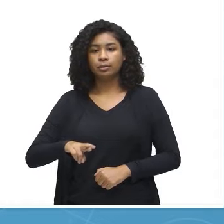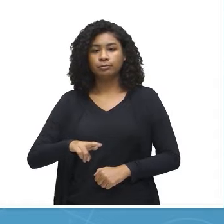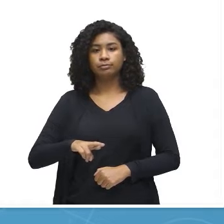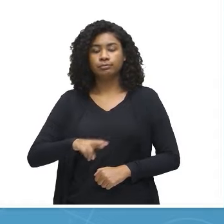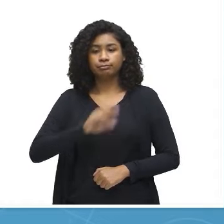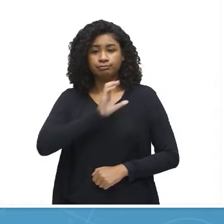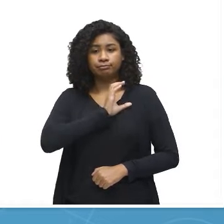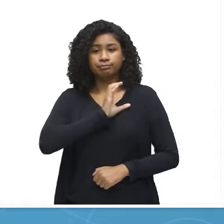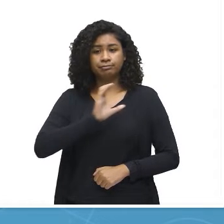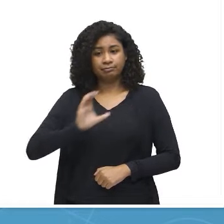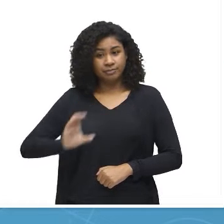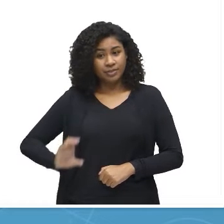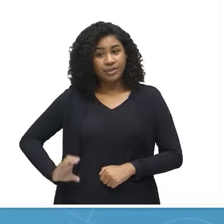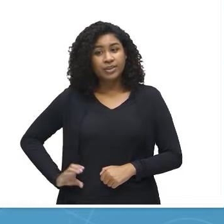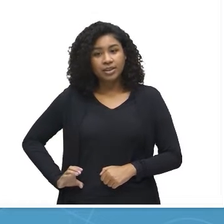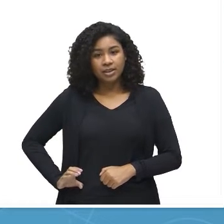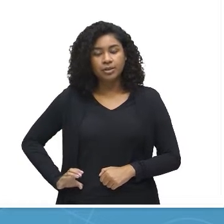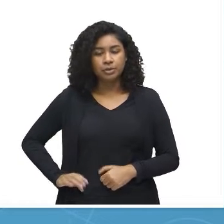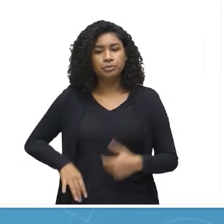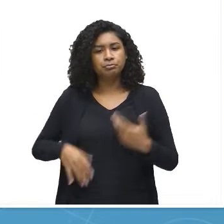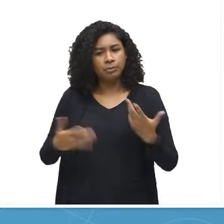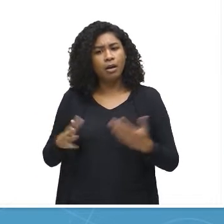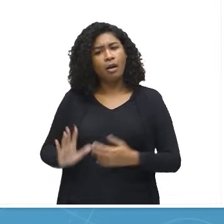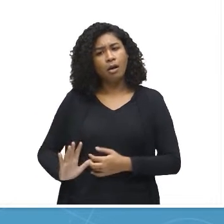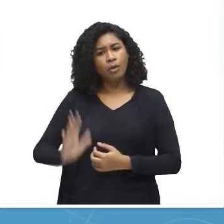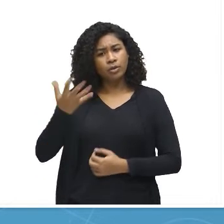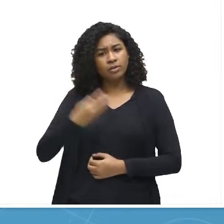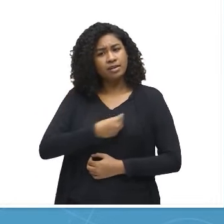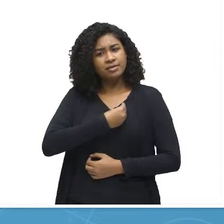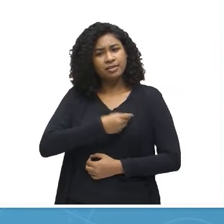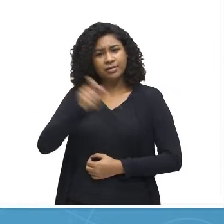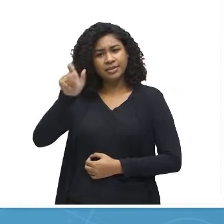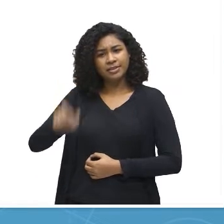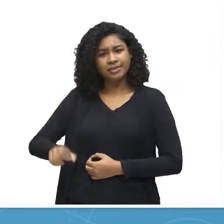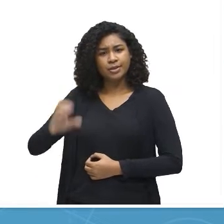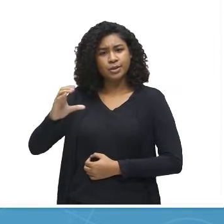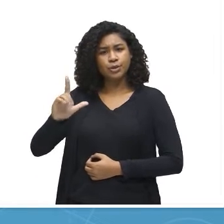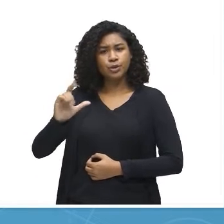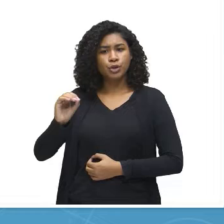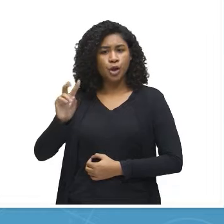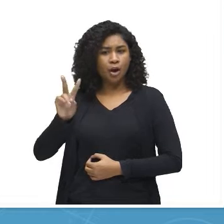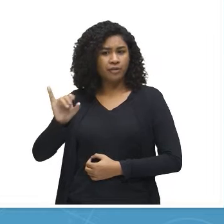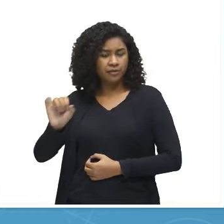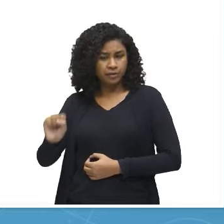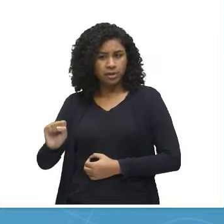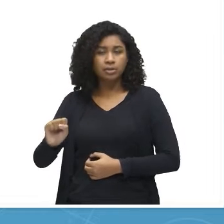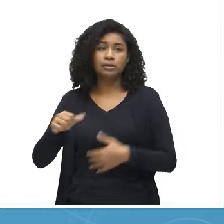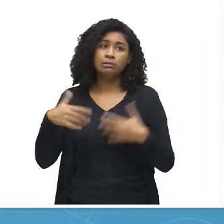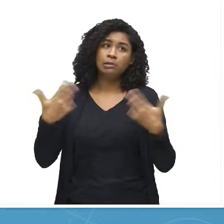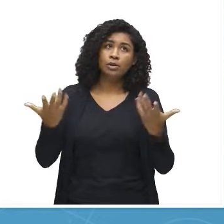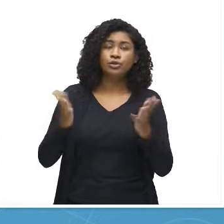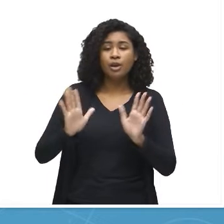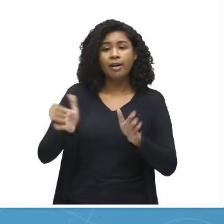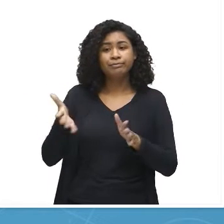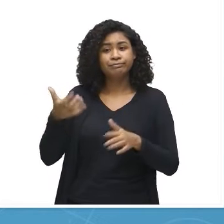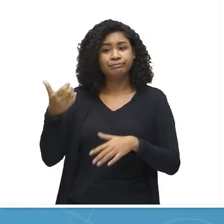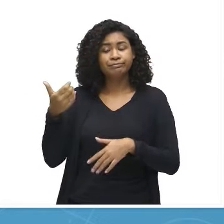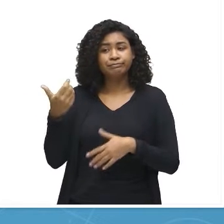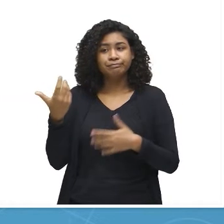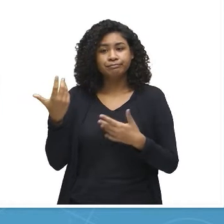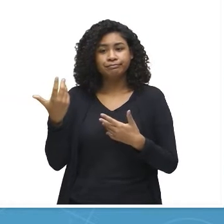aqui com o Clovis. Dizem, né, que foi influência de uma batalha, que ele teria feito